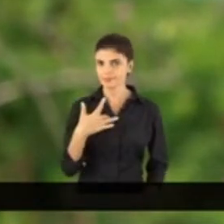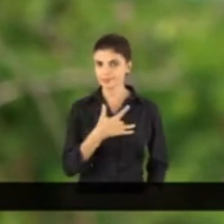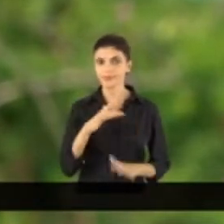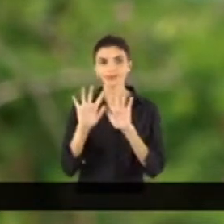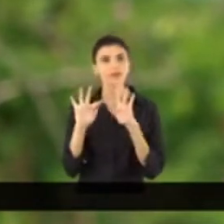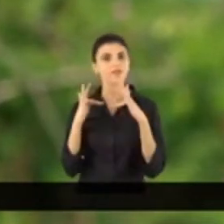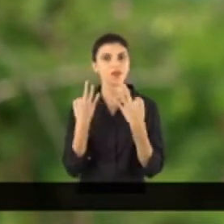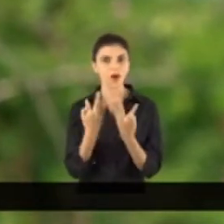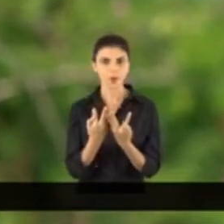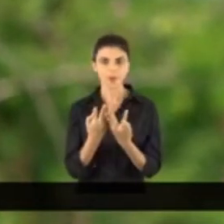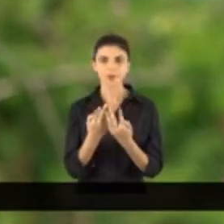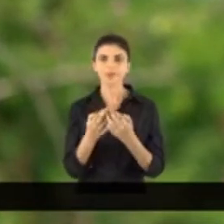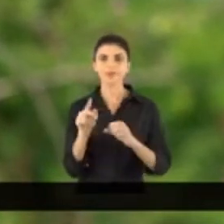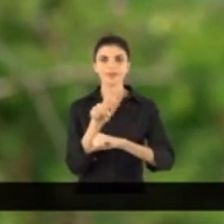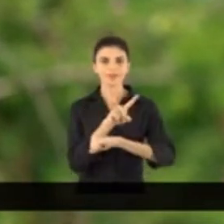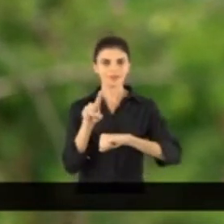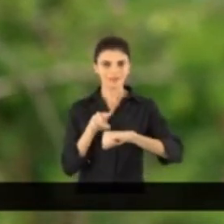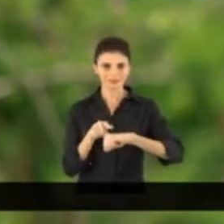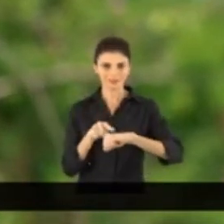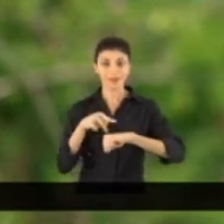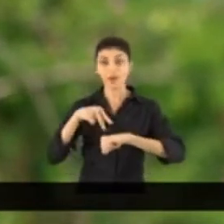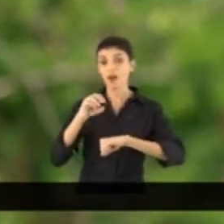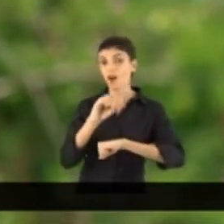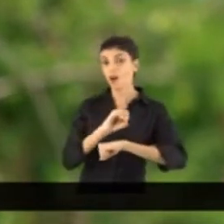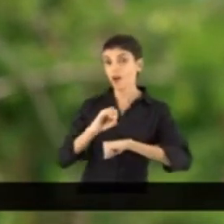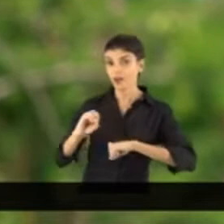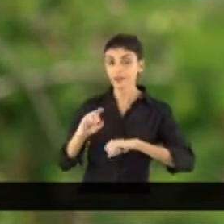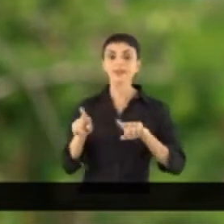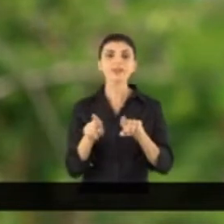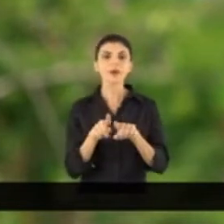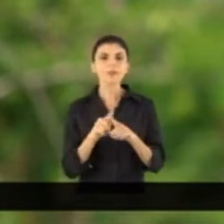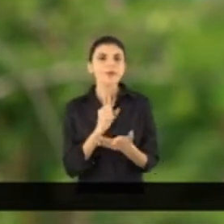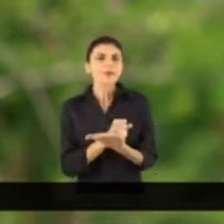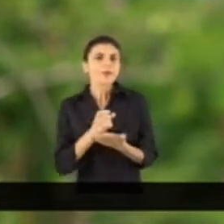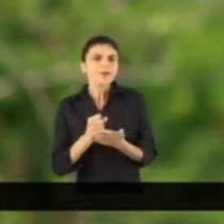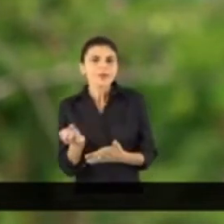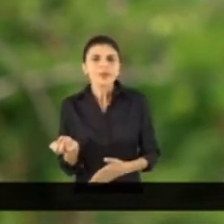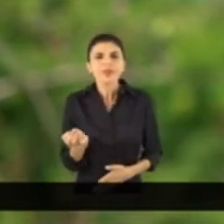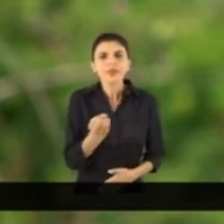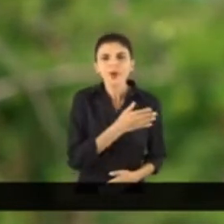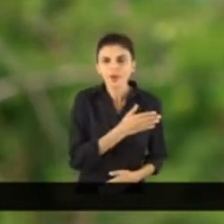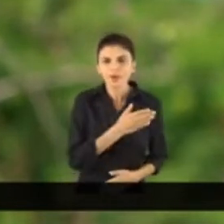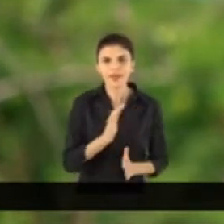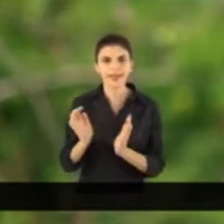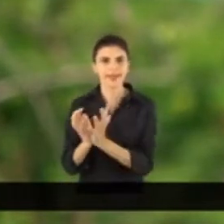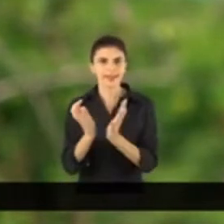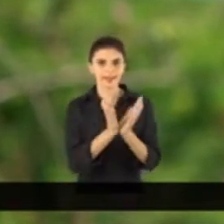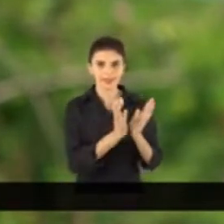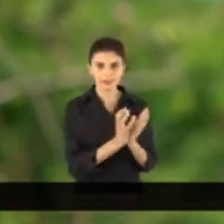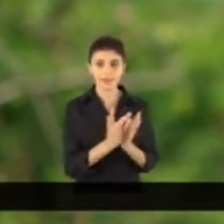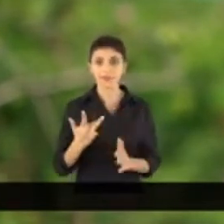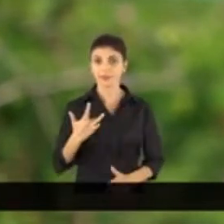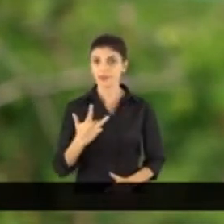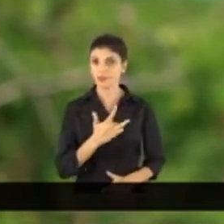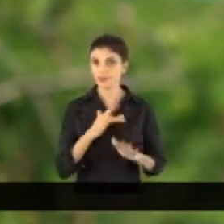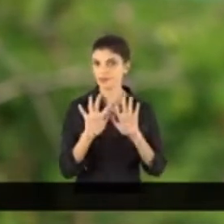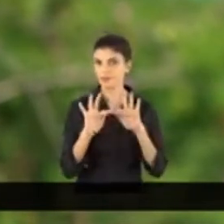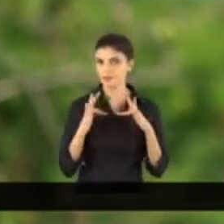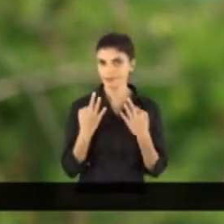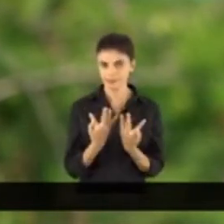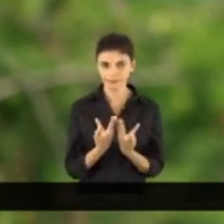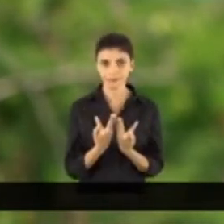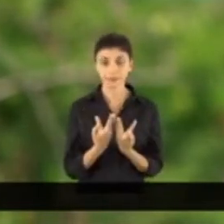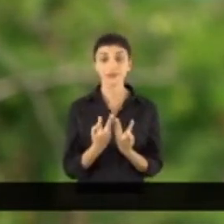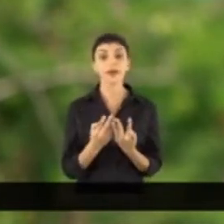da família nos conjuntos da Zona Oeste e contratar 400 novas equipes do Programa da Saúde